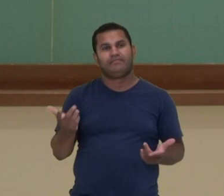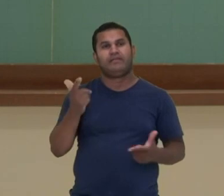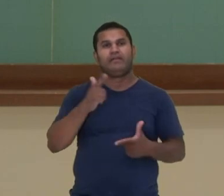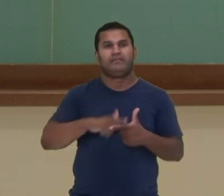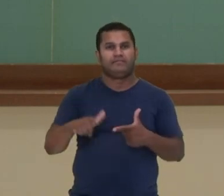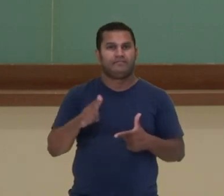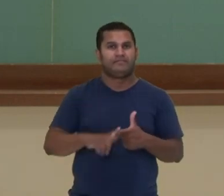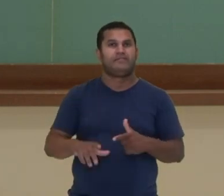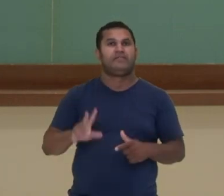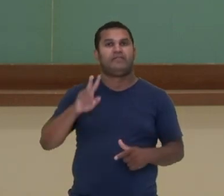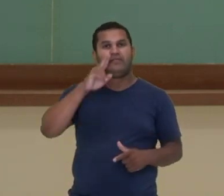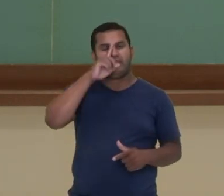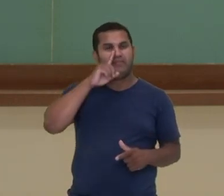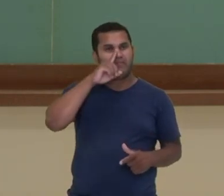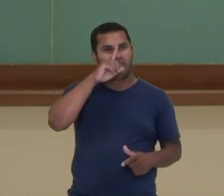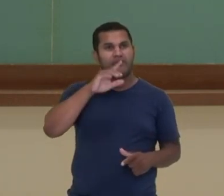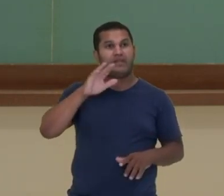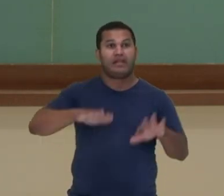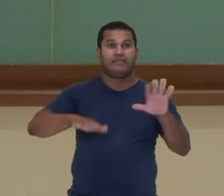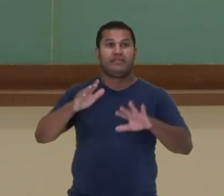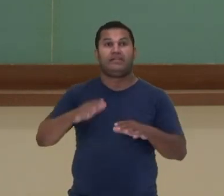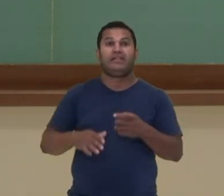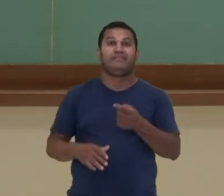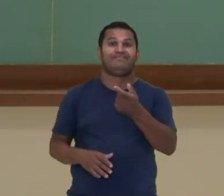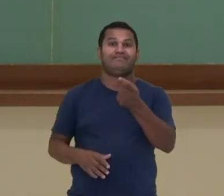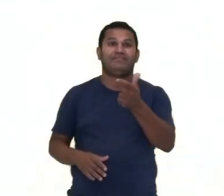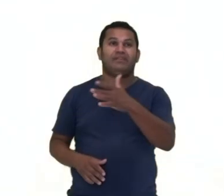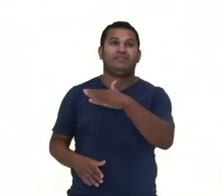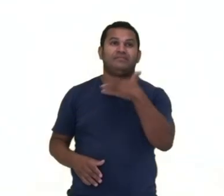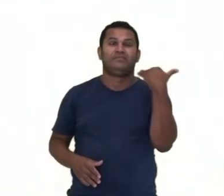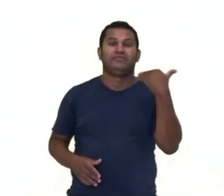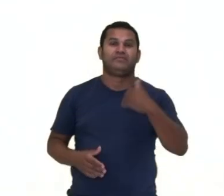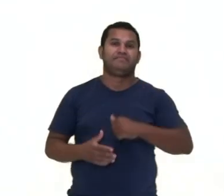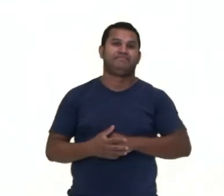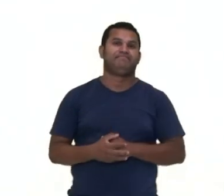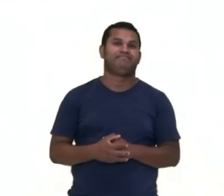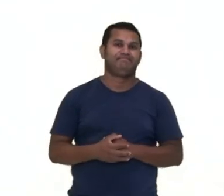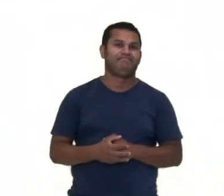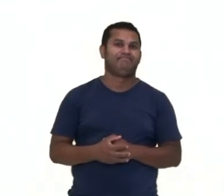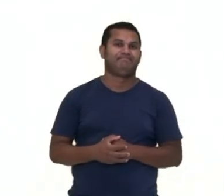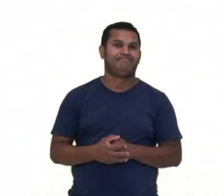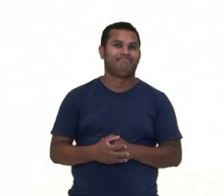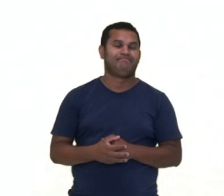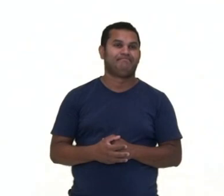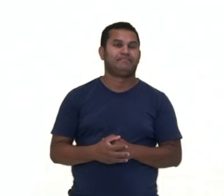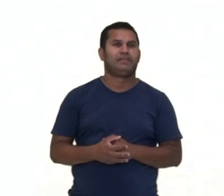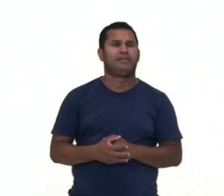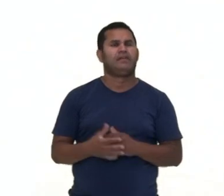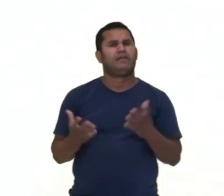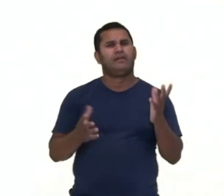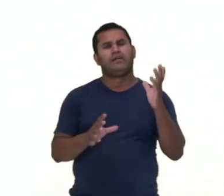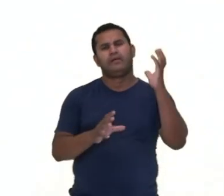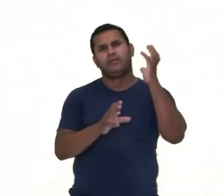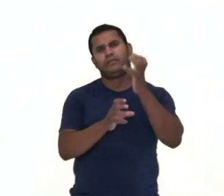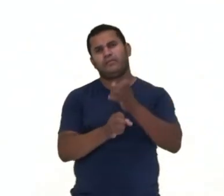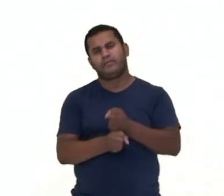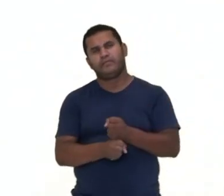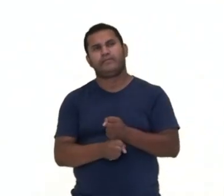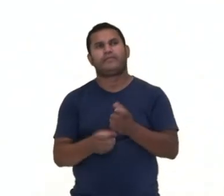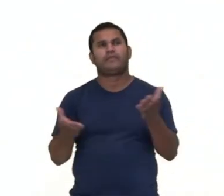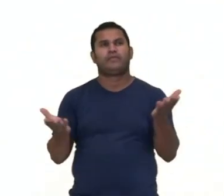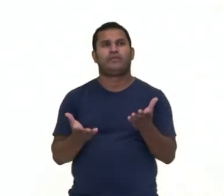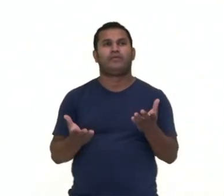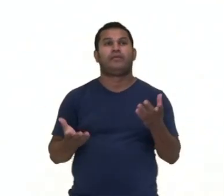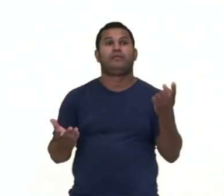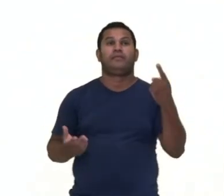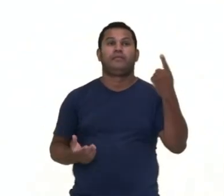vezes, ferimentos fatais. Bem, o que vimos hoje? Relembramos o que é aceleração e quais são as funções